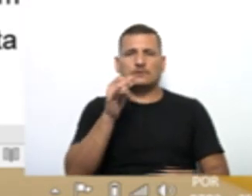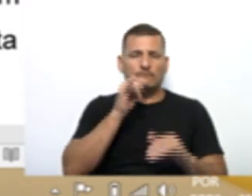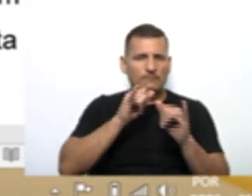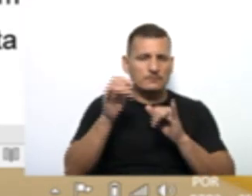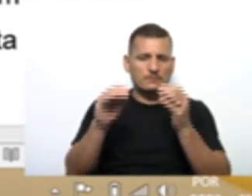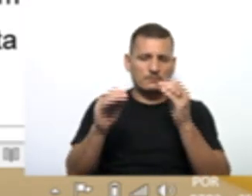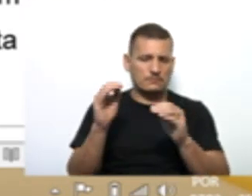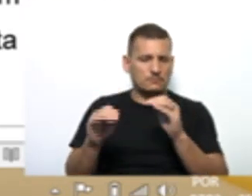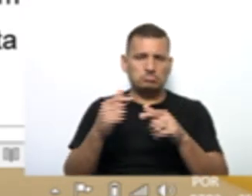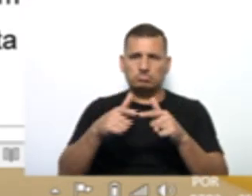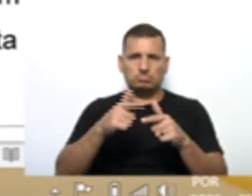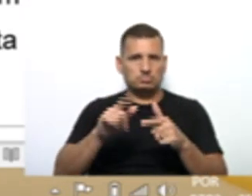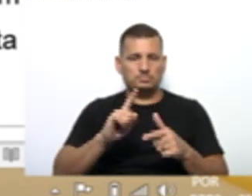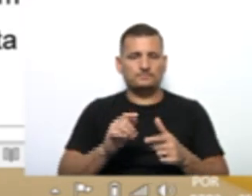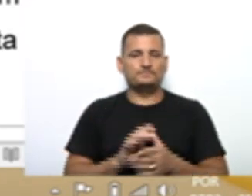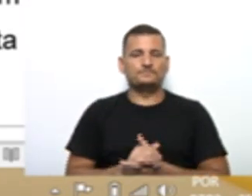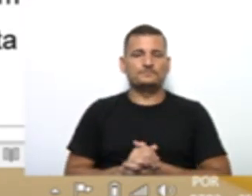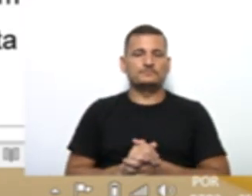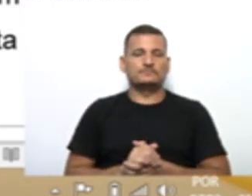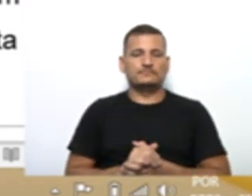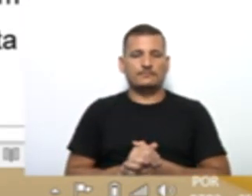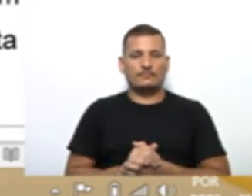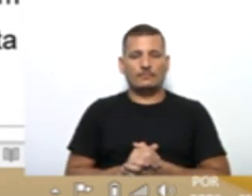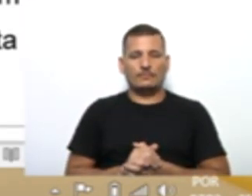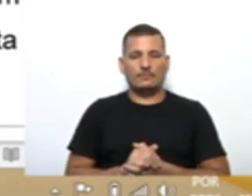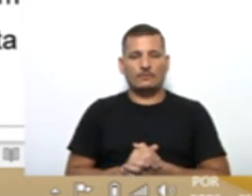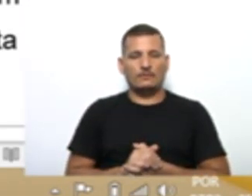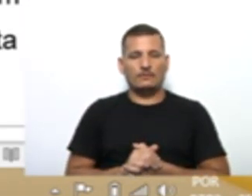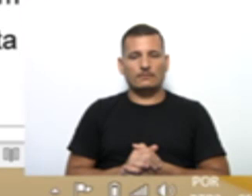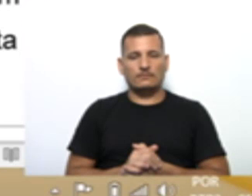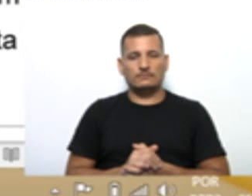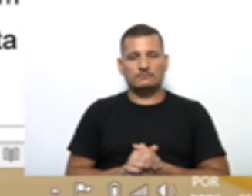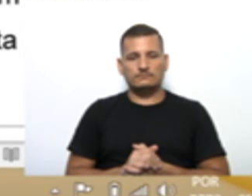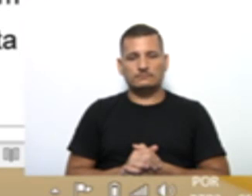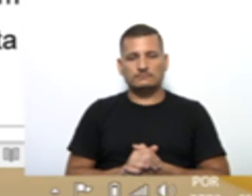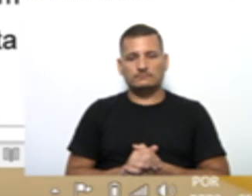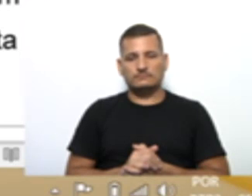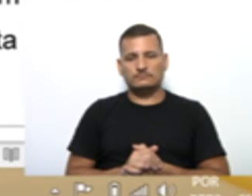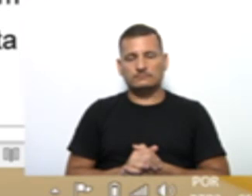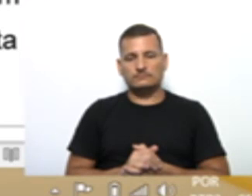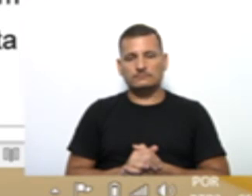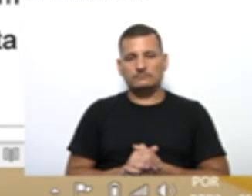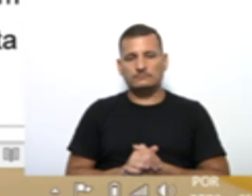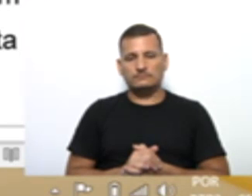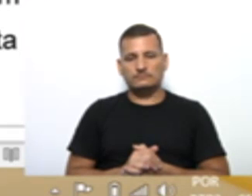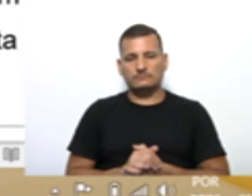problema. E mais um segundo destaque é o seguinte,